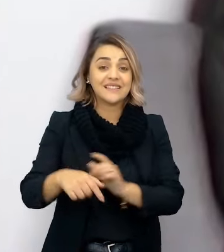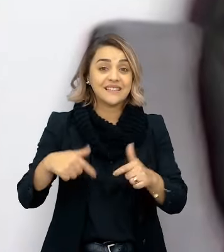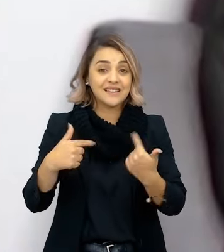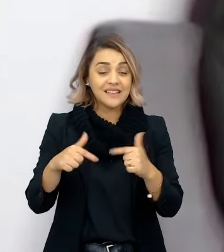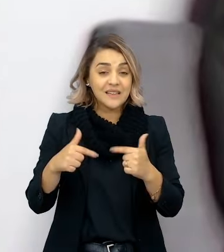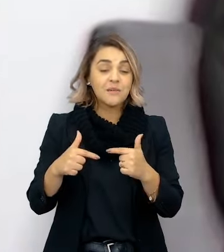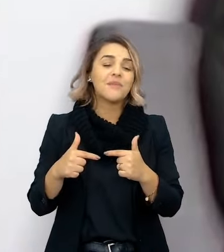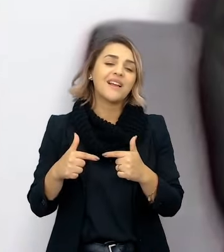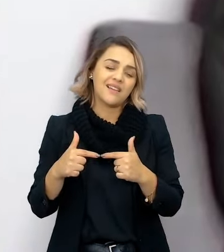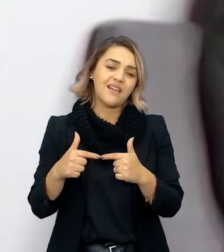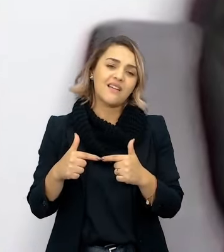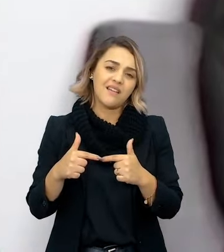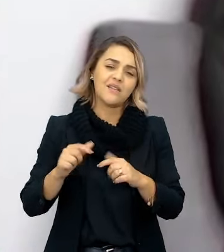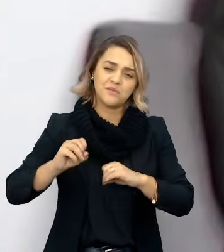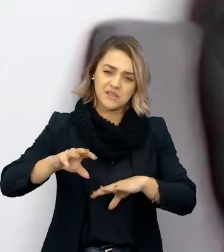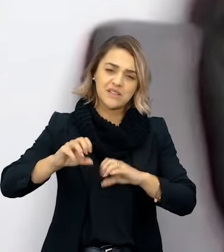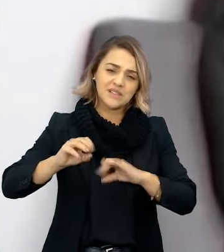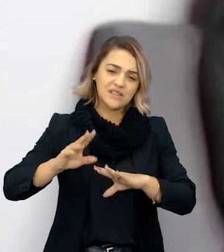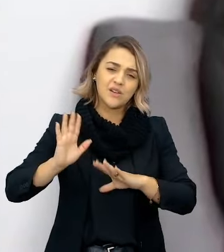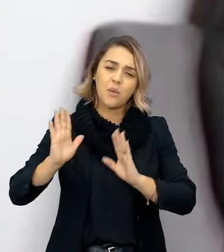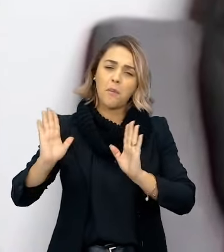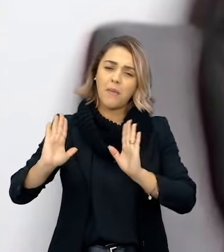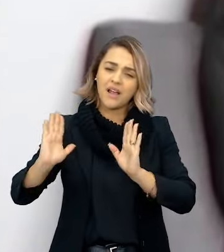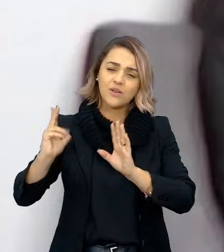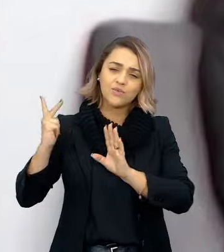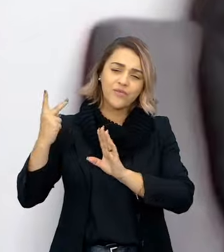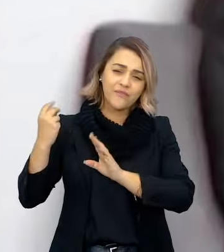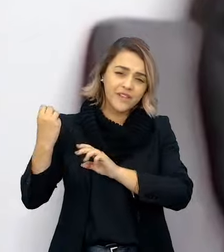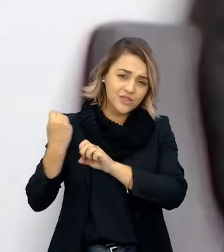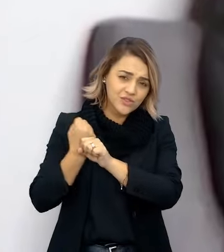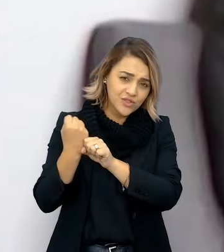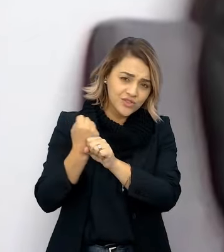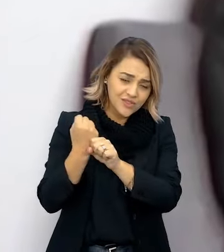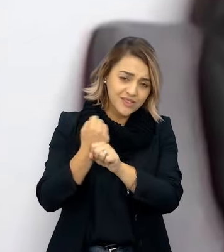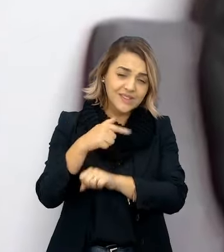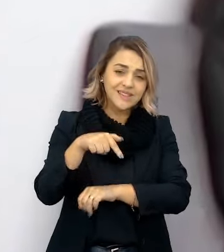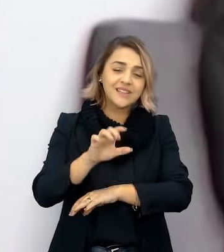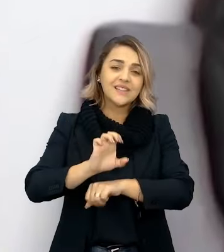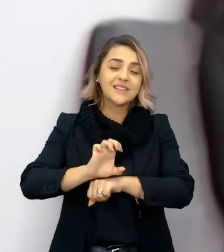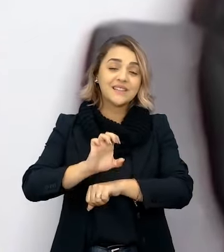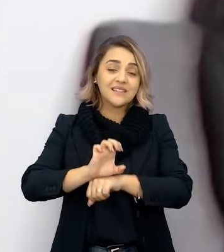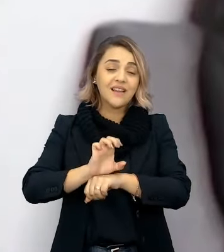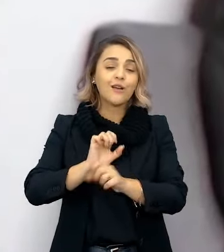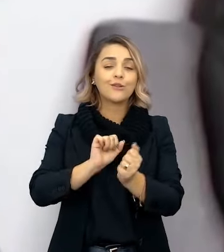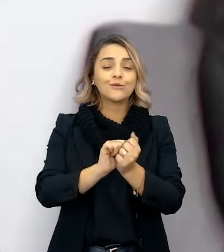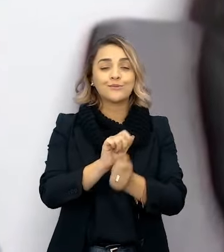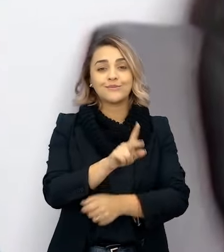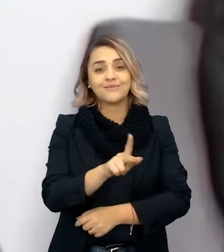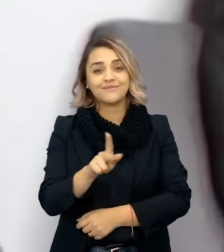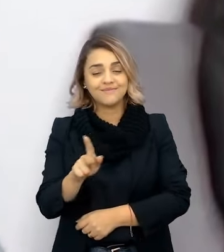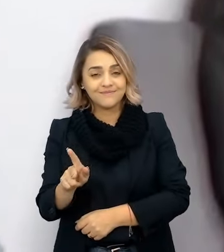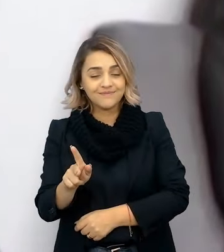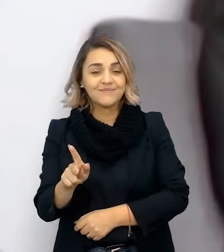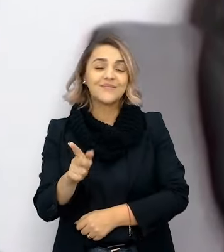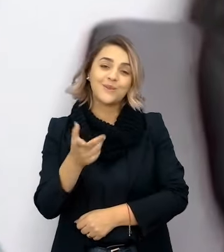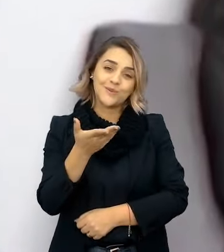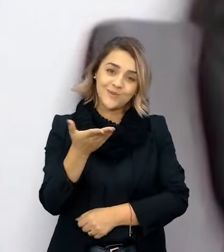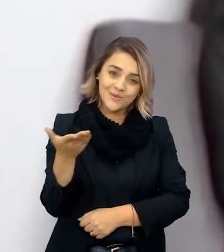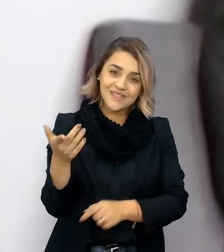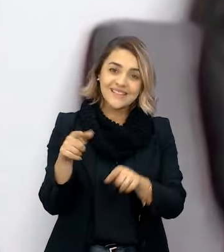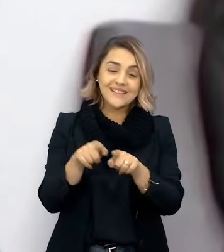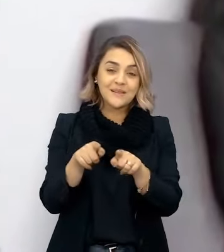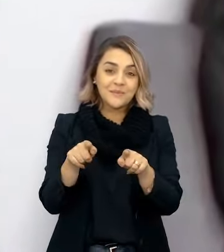formação durante quase 20 anos, né, na nossa rede, né, junto aos nossos professores, de vocês,